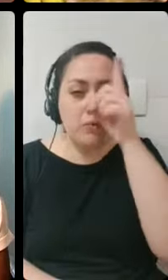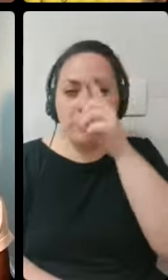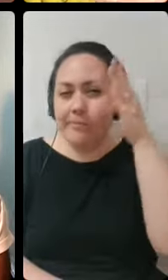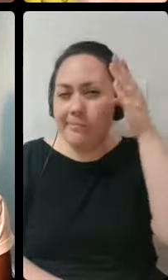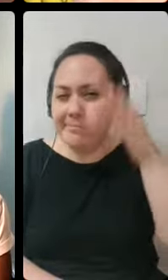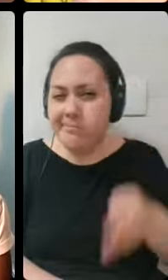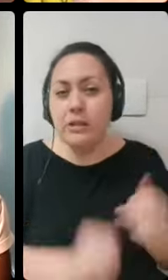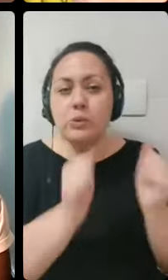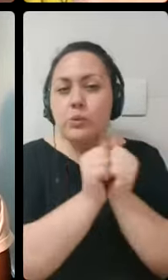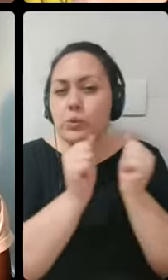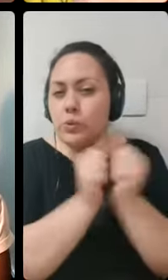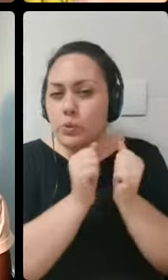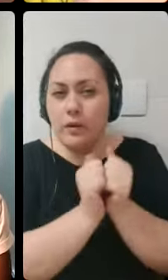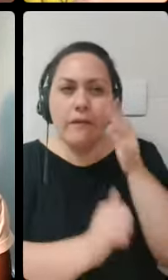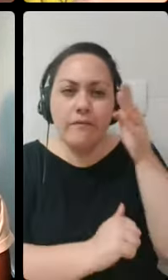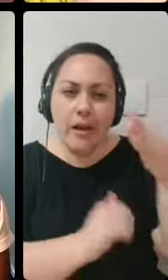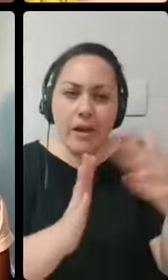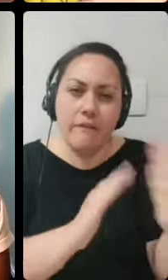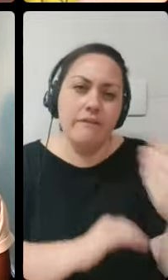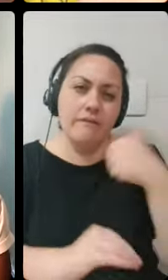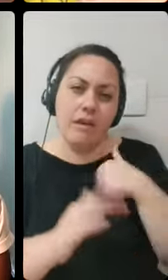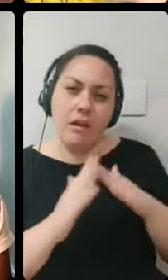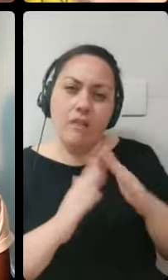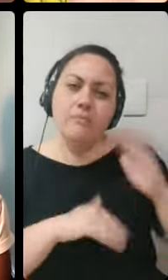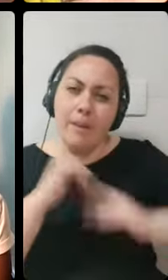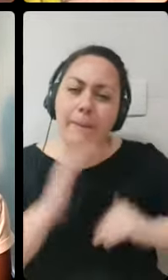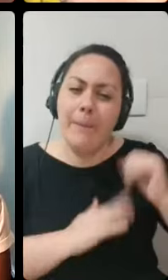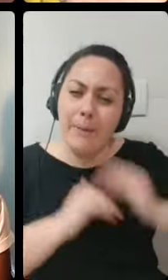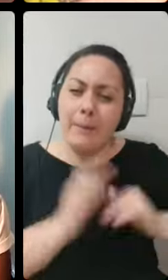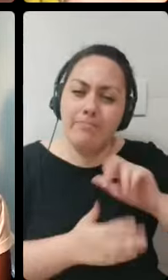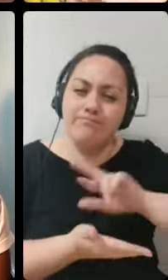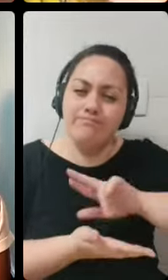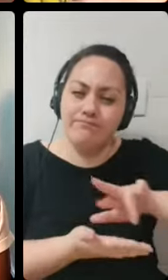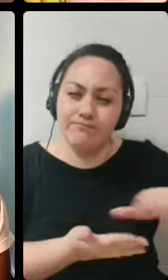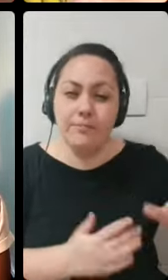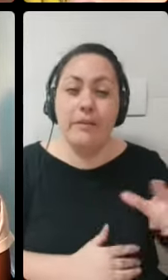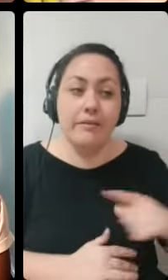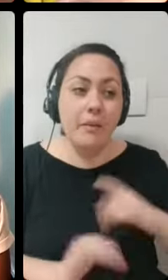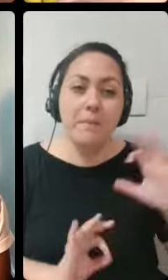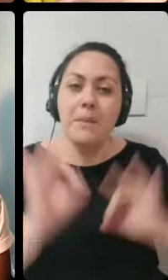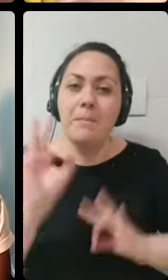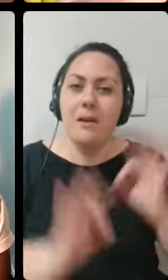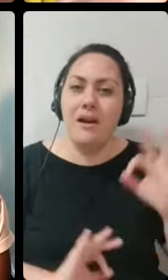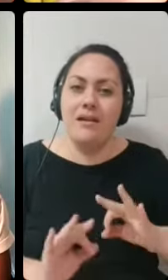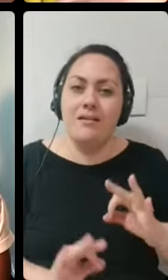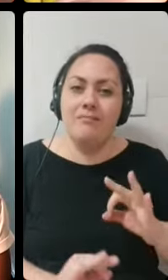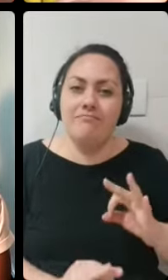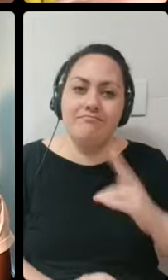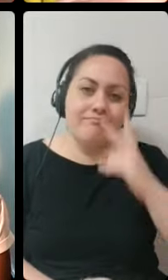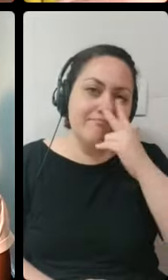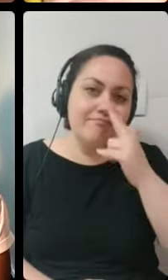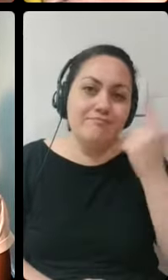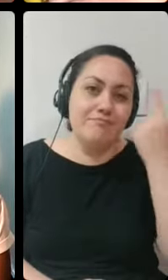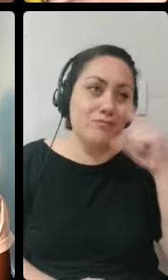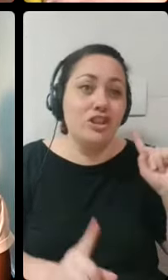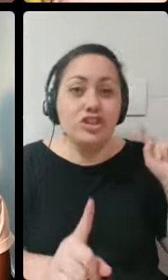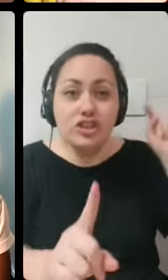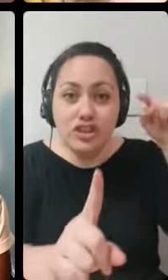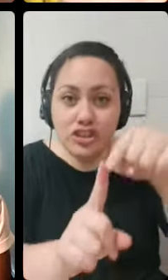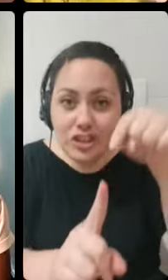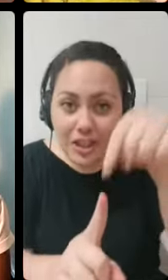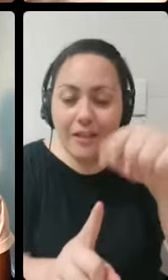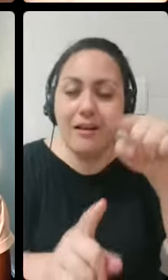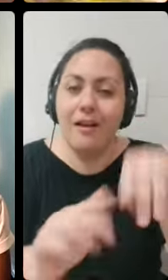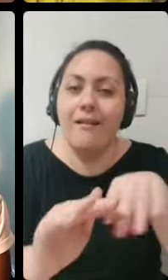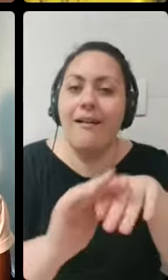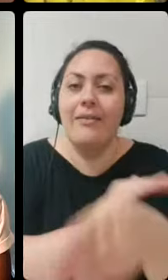outros, fazendo as atividades, e ela preparou muito para isso, sabe? Para essa questão de adaptação, ao meu ver, que a gente sabia que